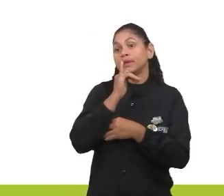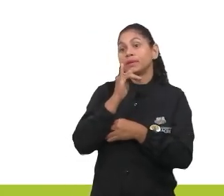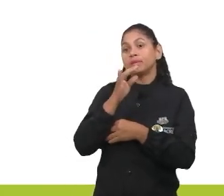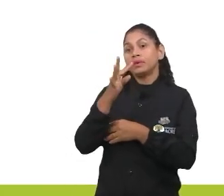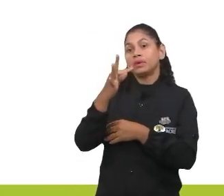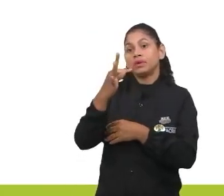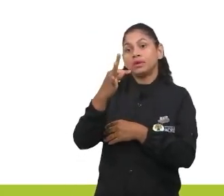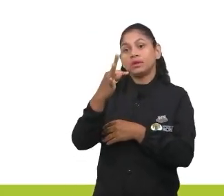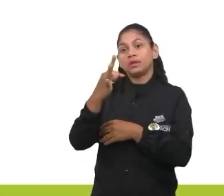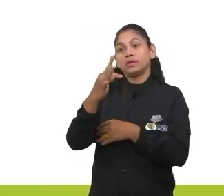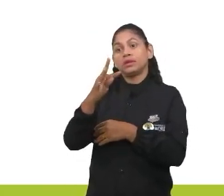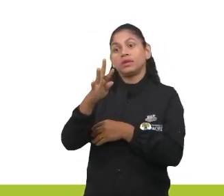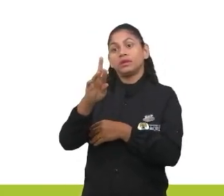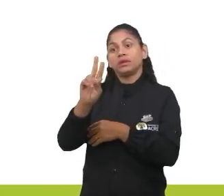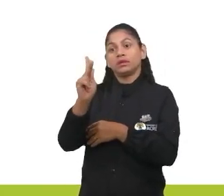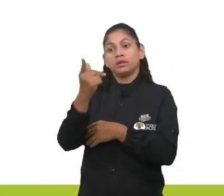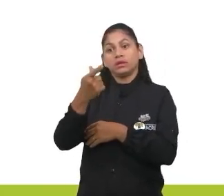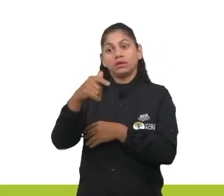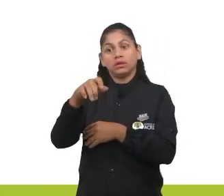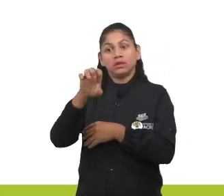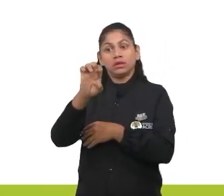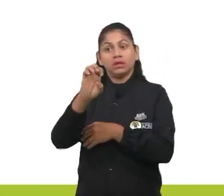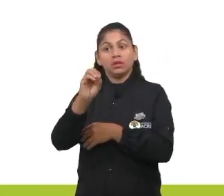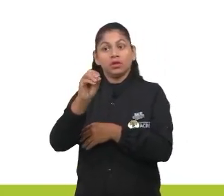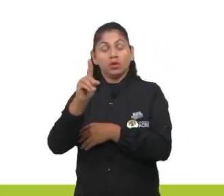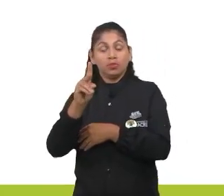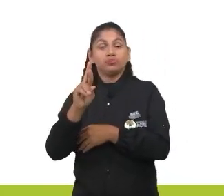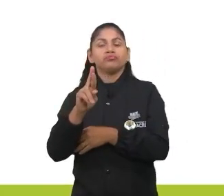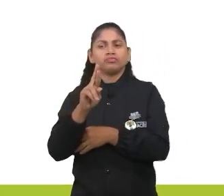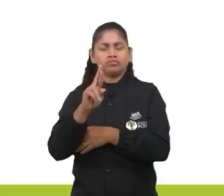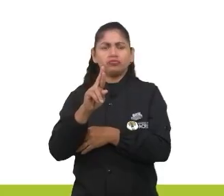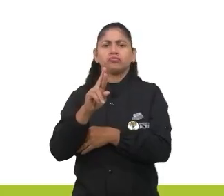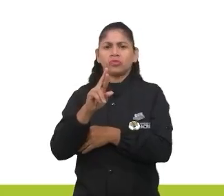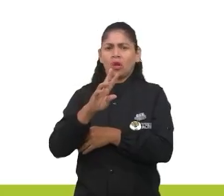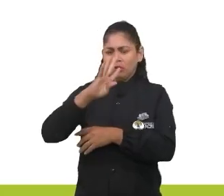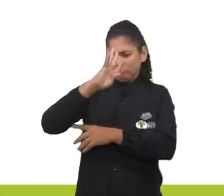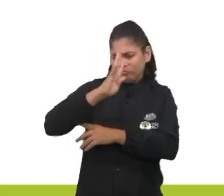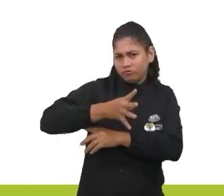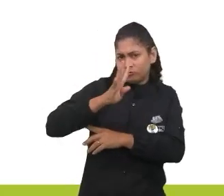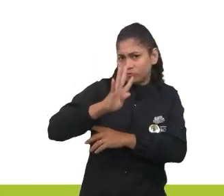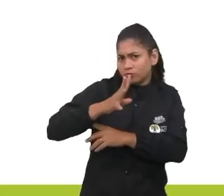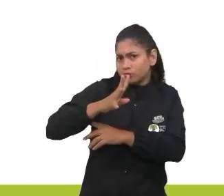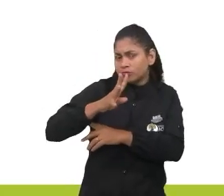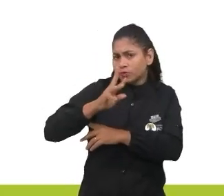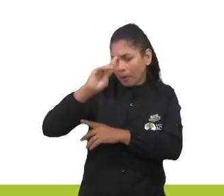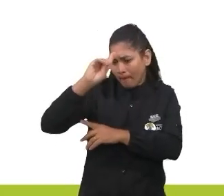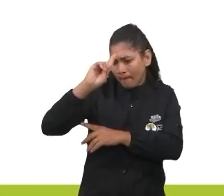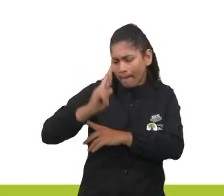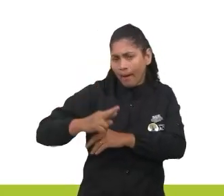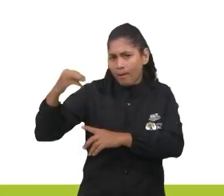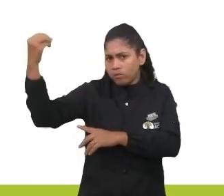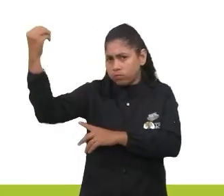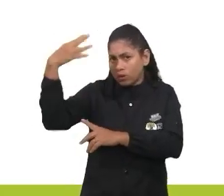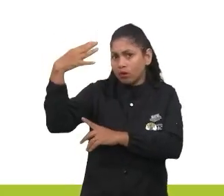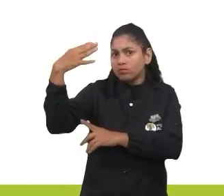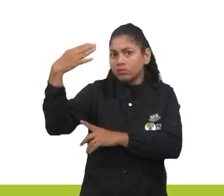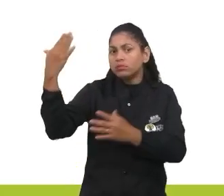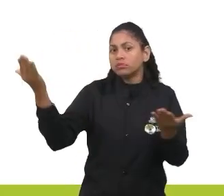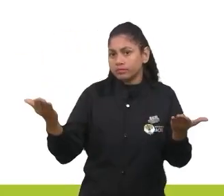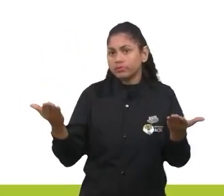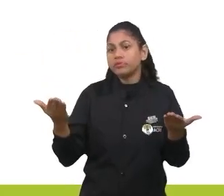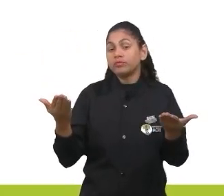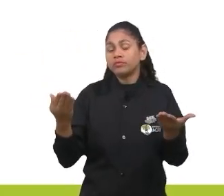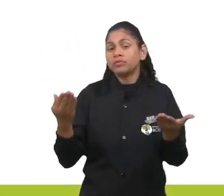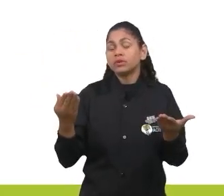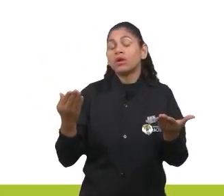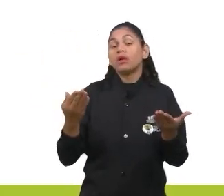Horkheimer, criticaram severamente a razão iluminista, que eles chamaram de razão instrumental. A